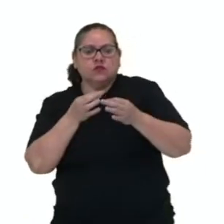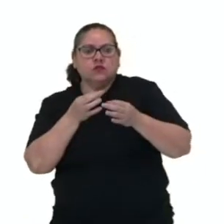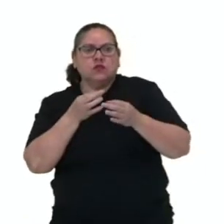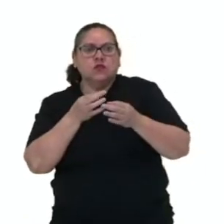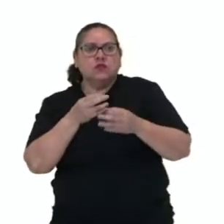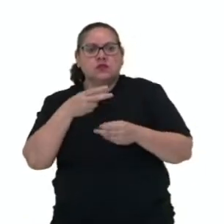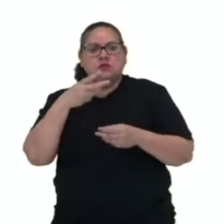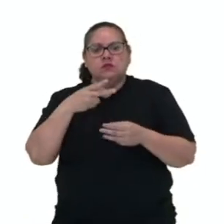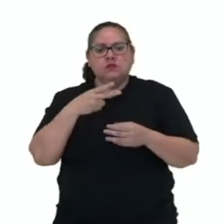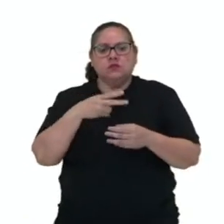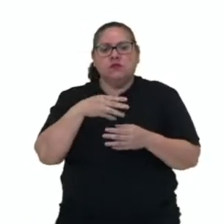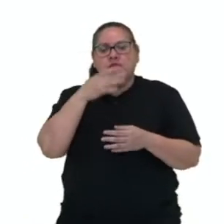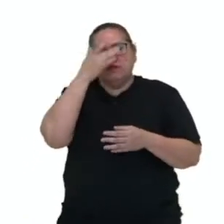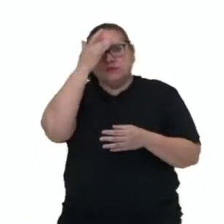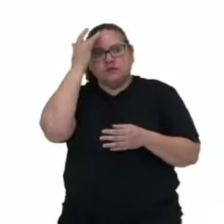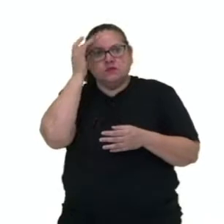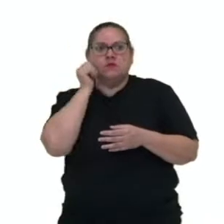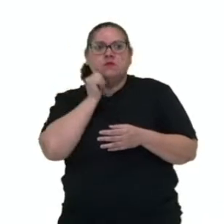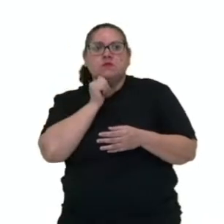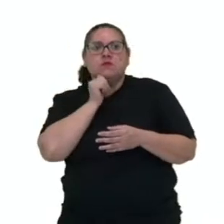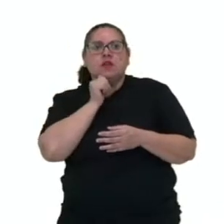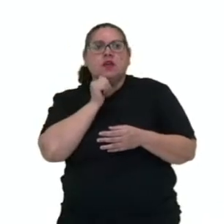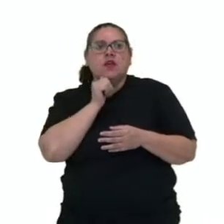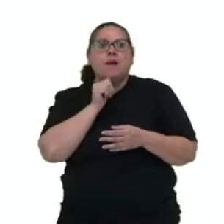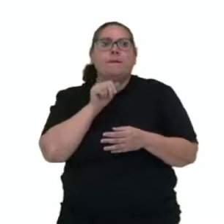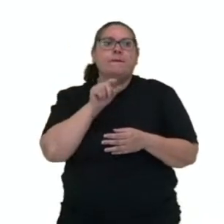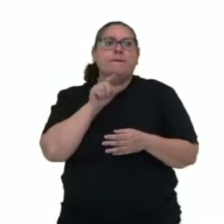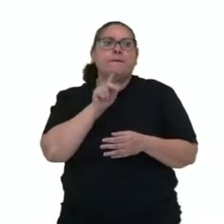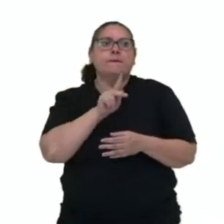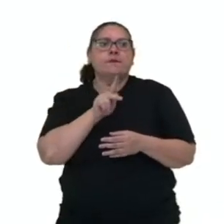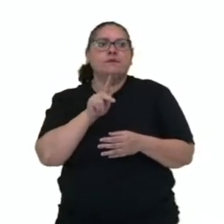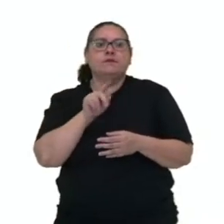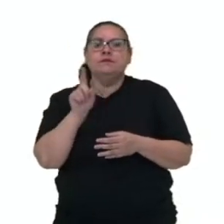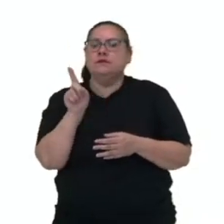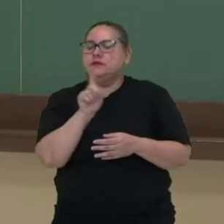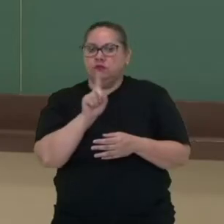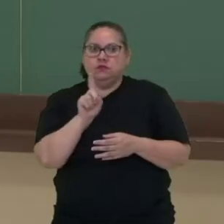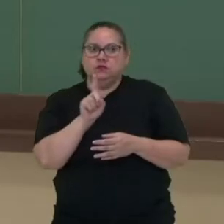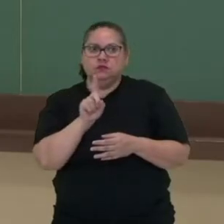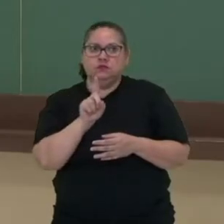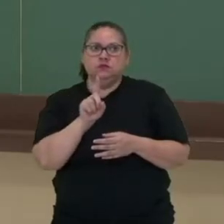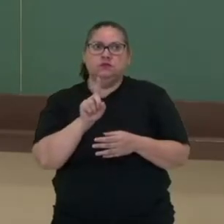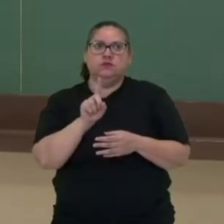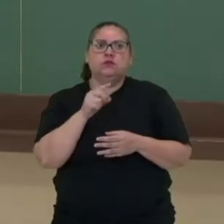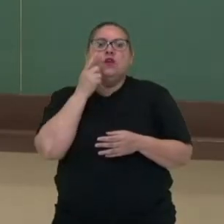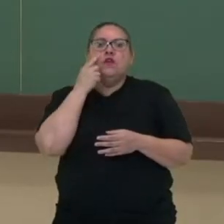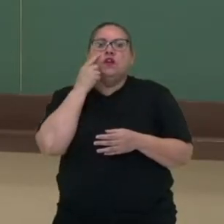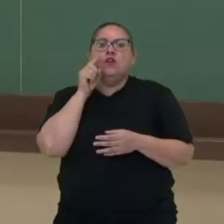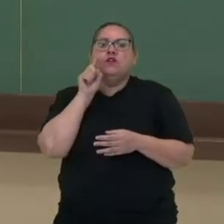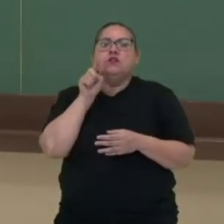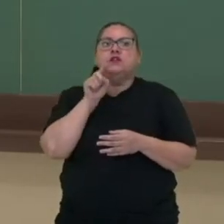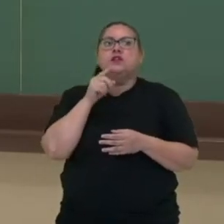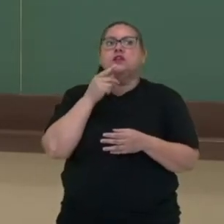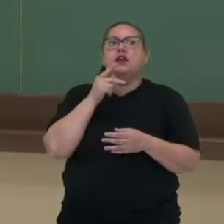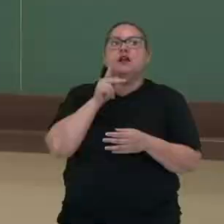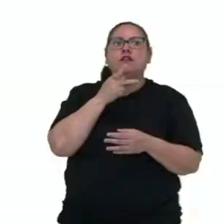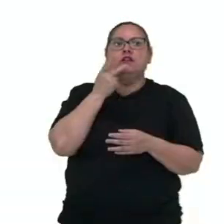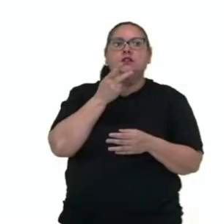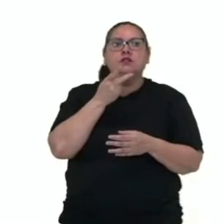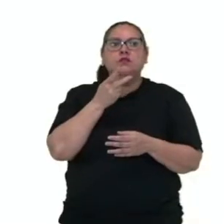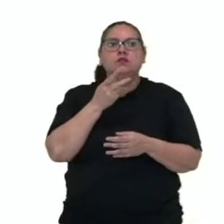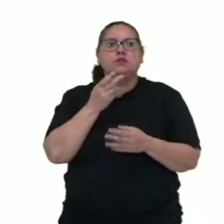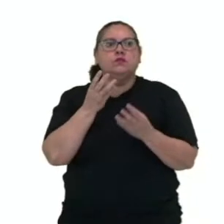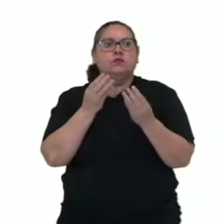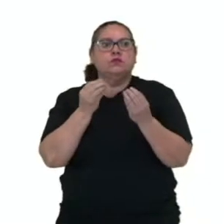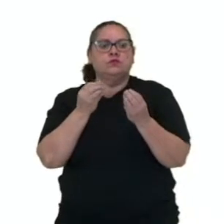a biomédica Mirella Costa, a resposta é não. Vamos ver o que a Mirella falou. Há